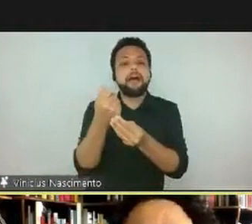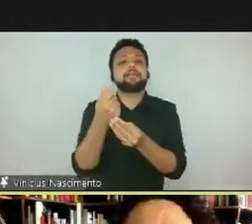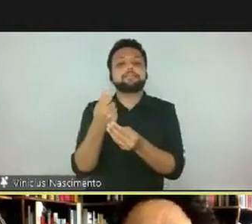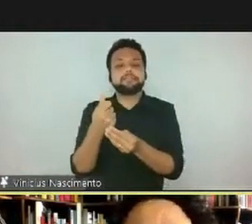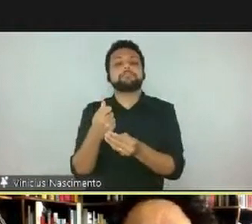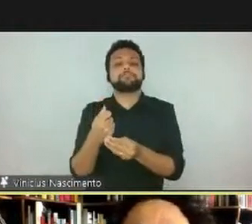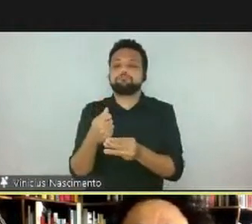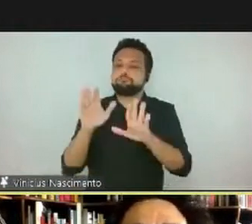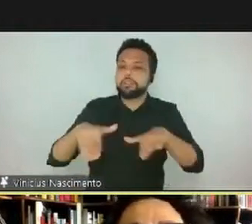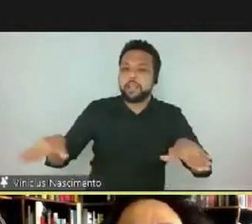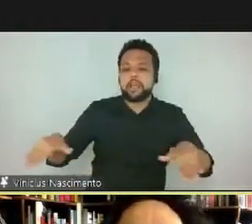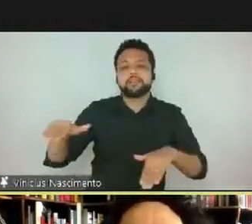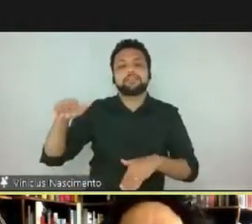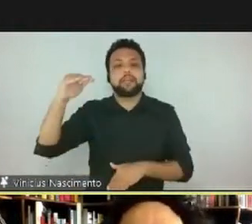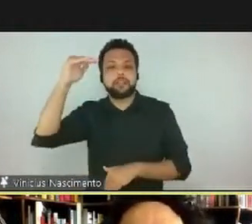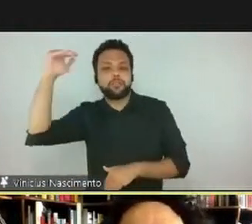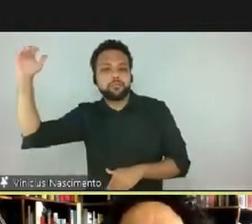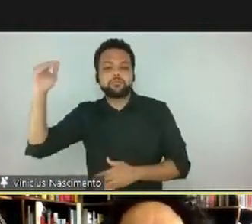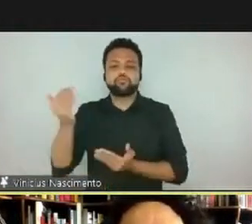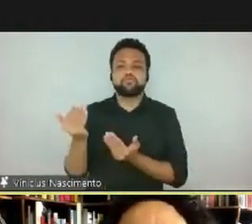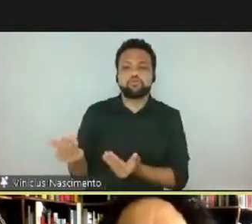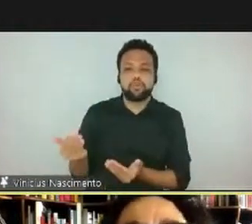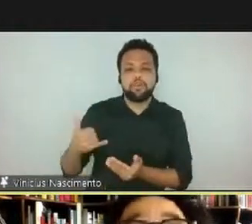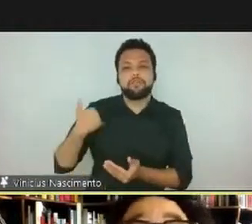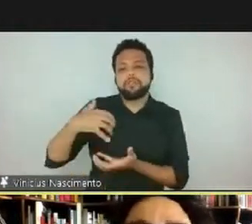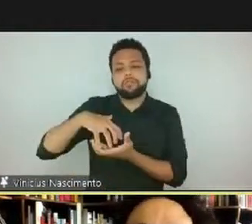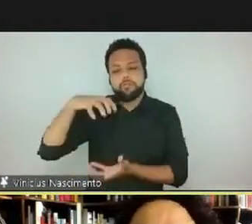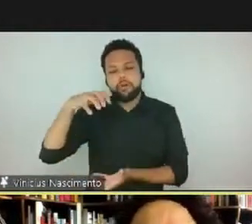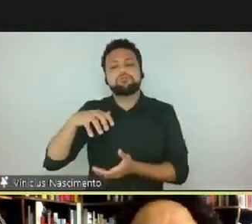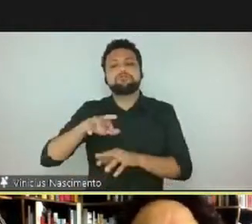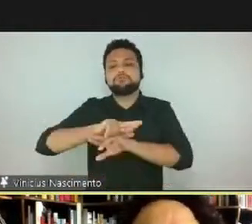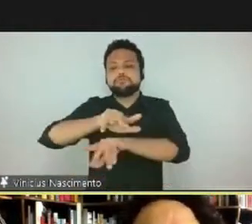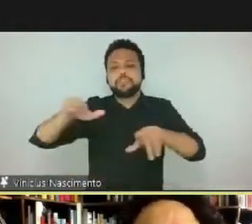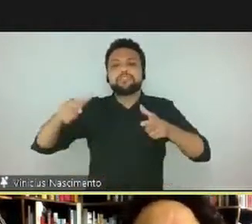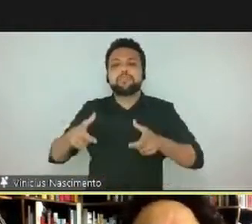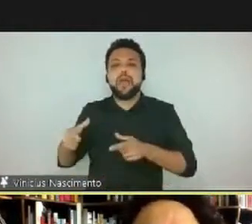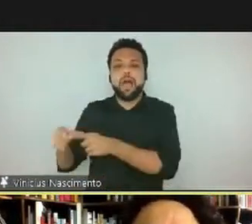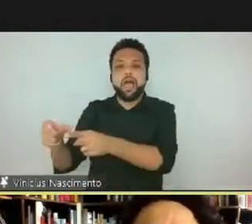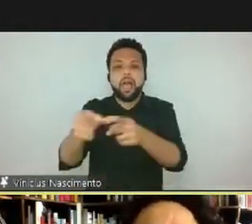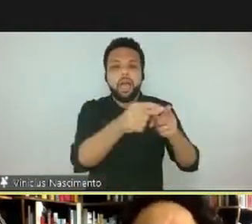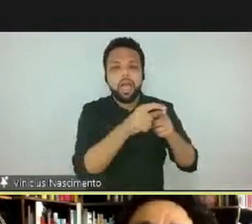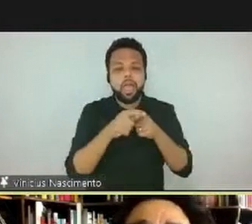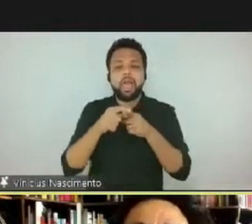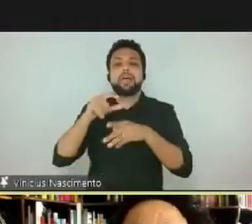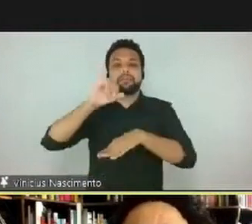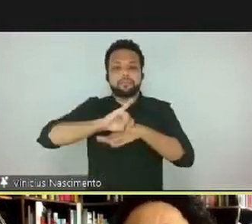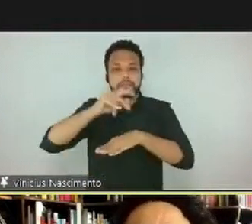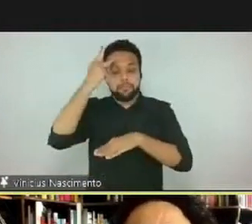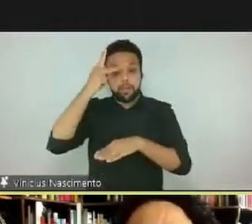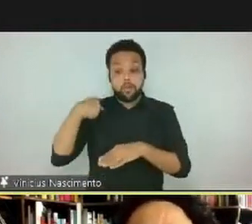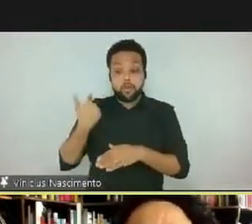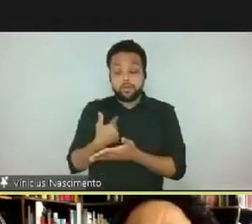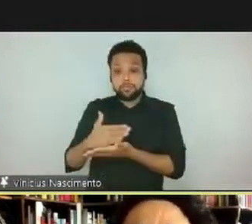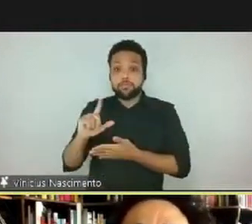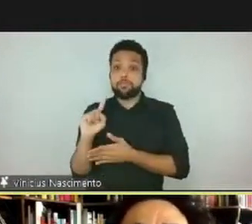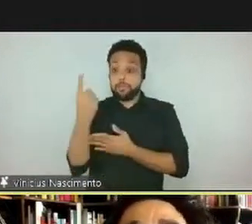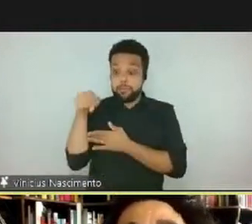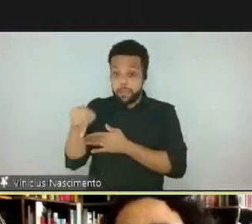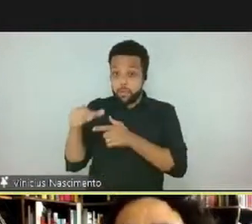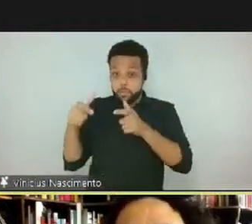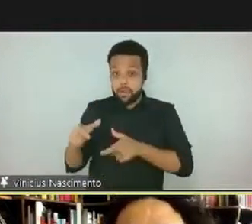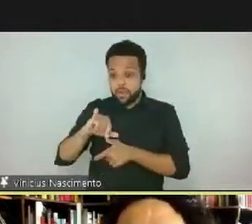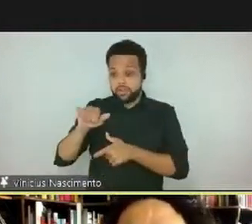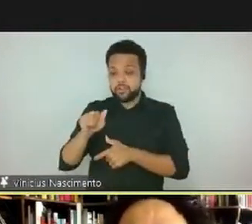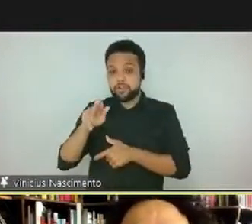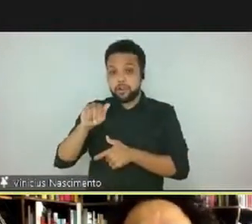diferentes territórios periféricos da cidade. Então, nós iniciamos a atuação no Jaguaré, mas hoje já atuamos